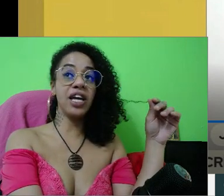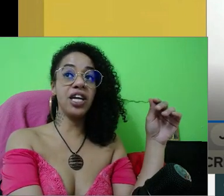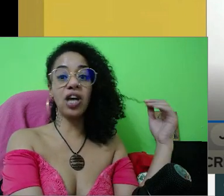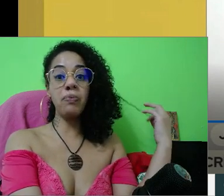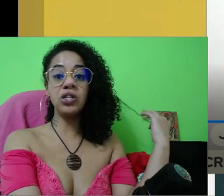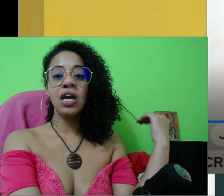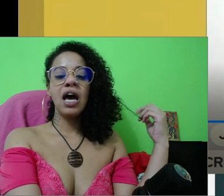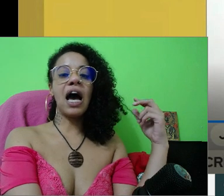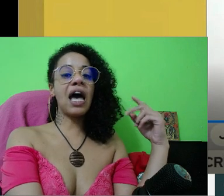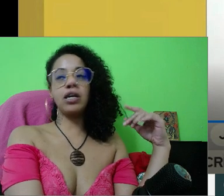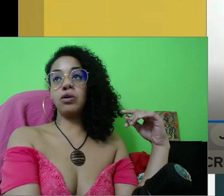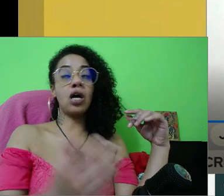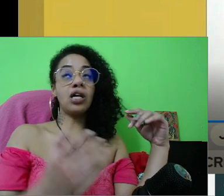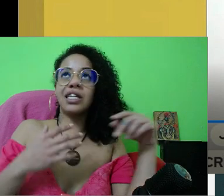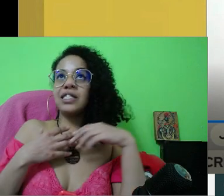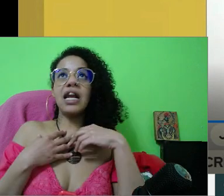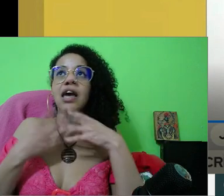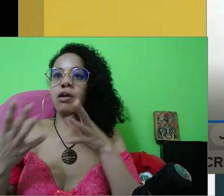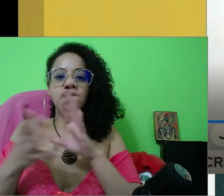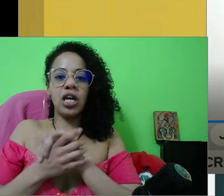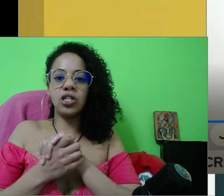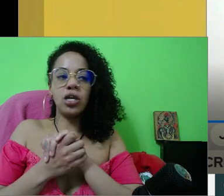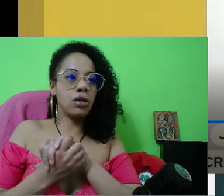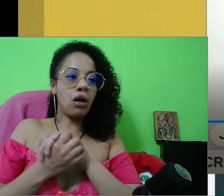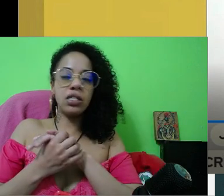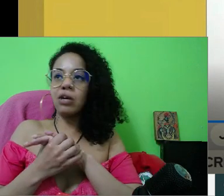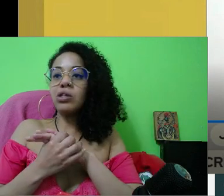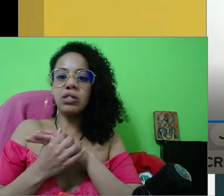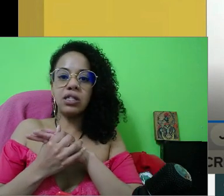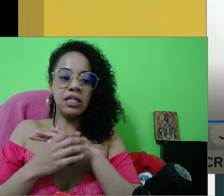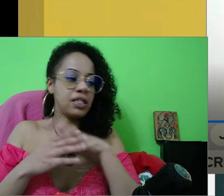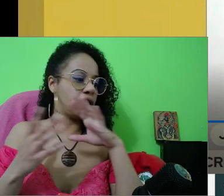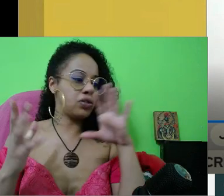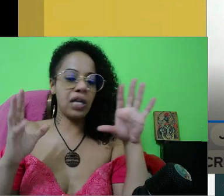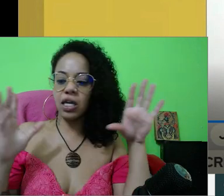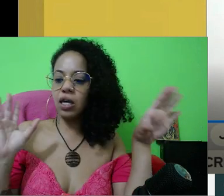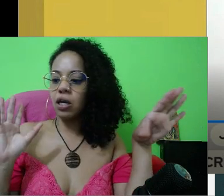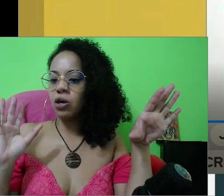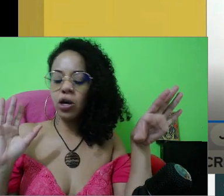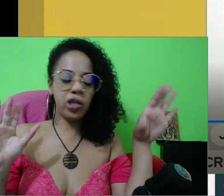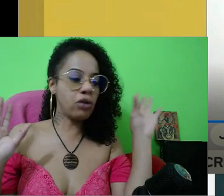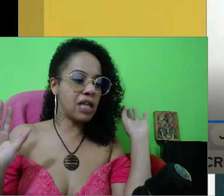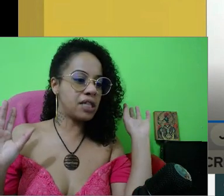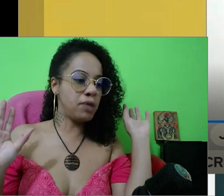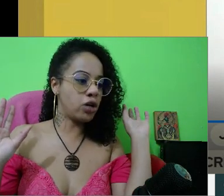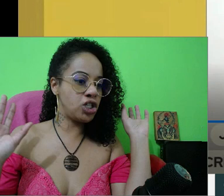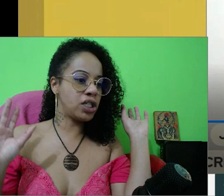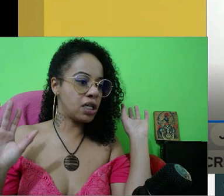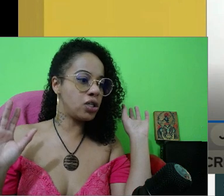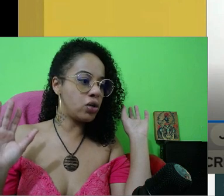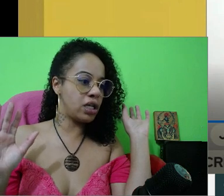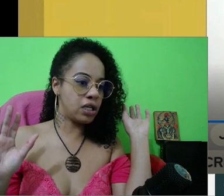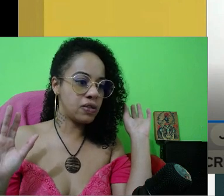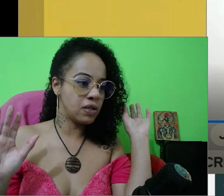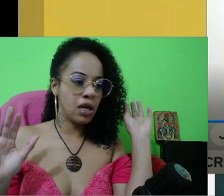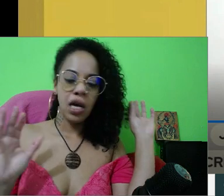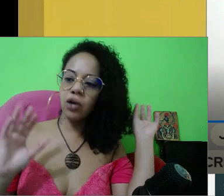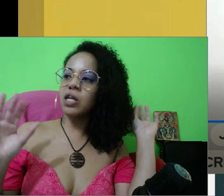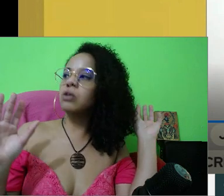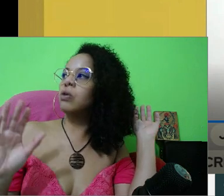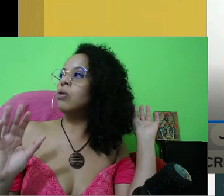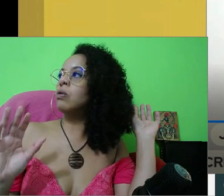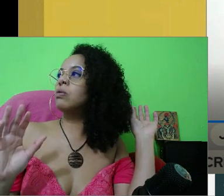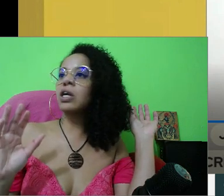é política Ai nossa que zero é eu gente nossa quantos inscritos tem aqui eu tenho 10 milhões de seguidores